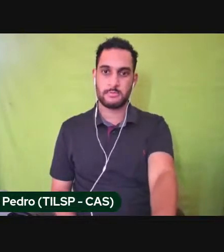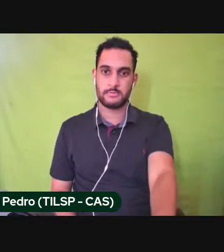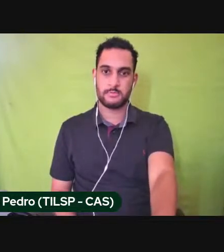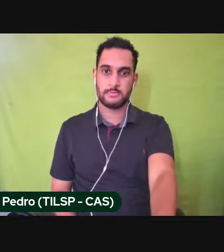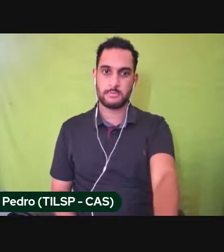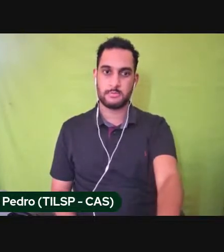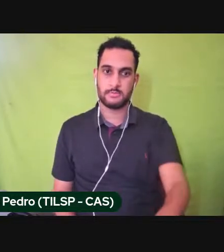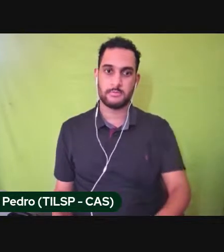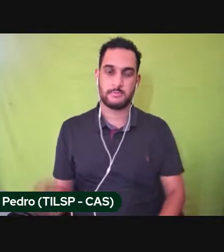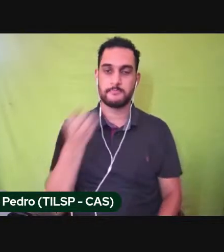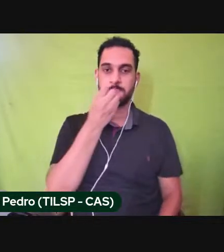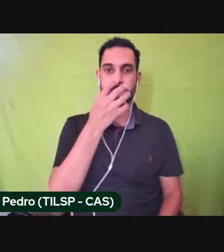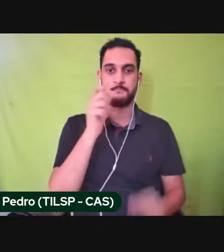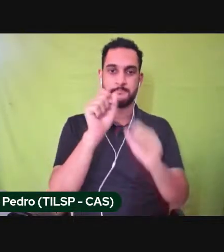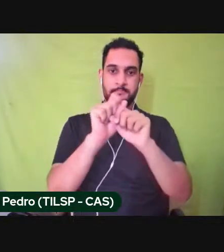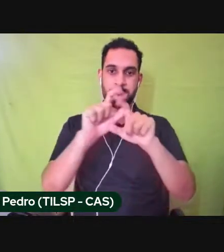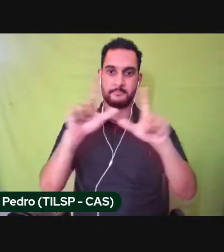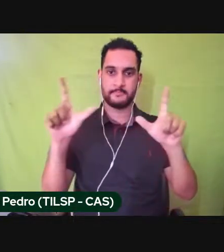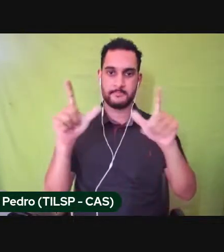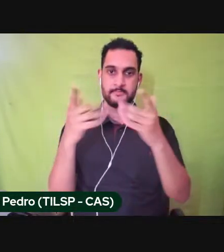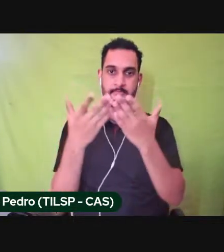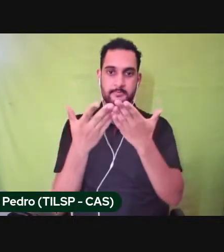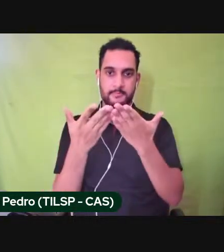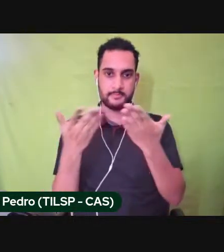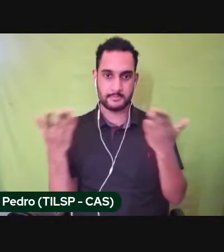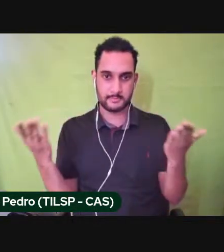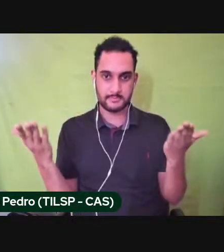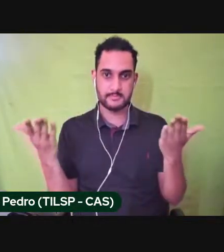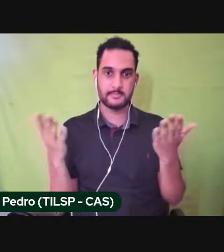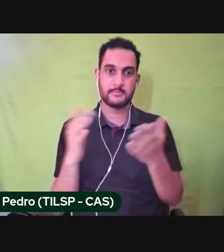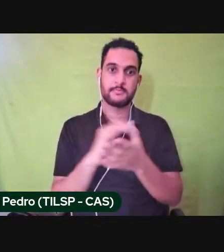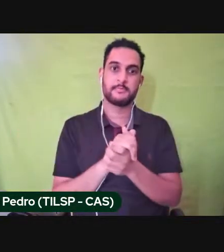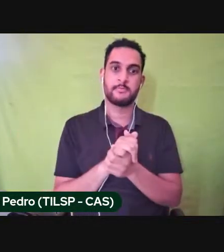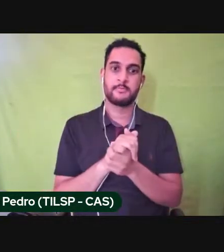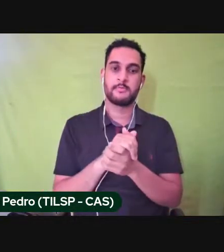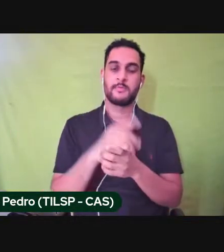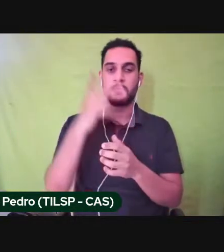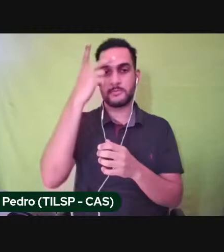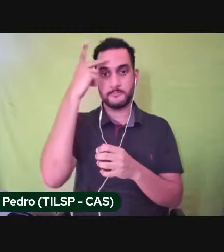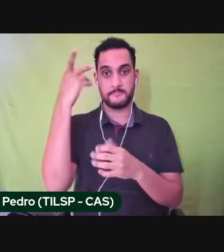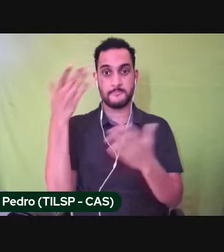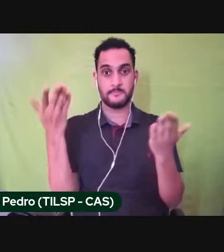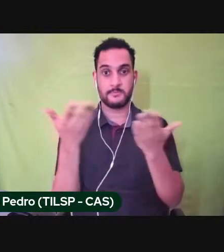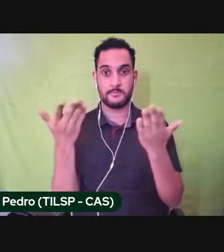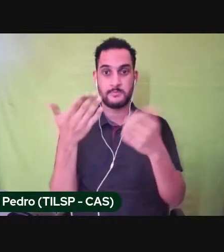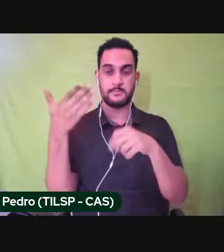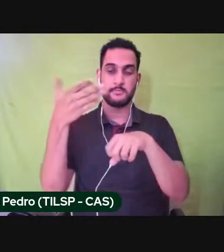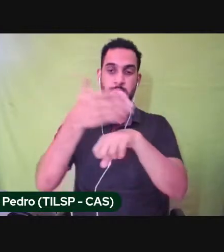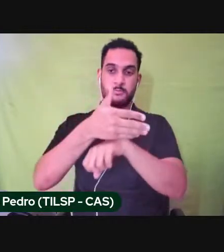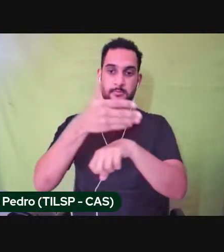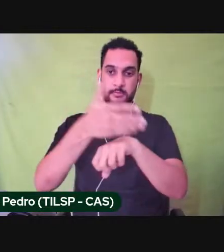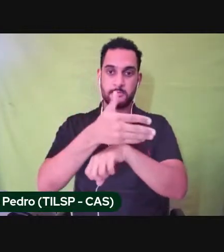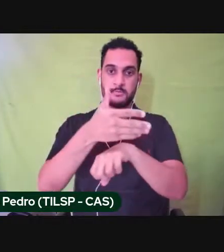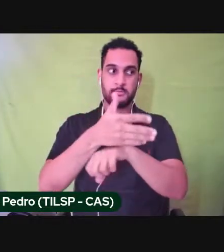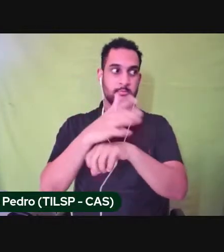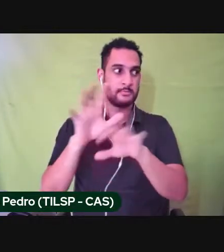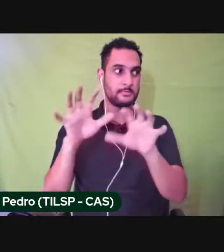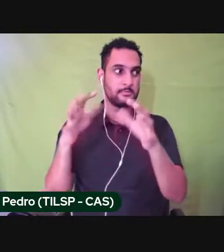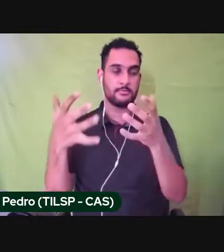Participe, tenha uma ótima semana. Bom dia a todos e todas os nossos participantes do ciclo de